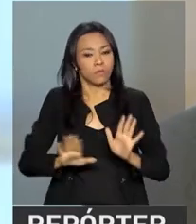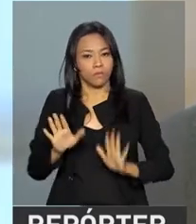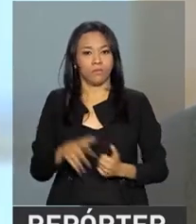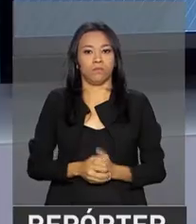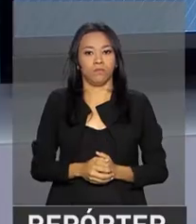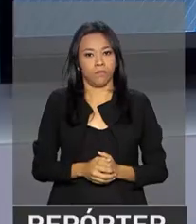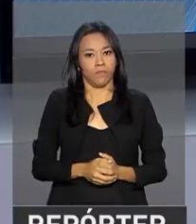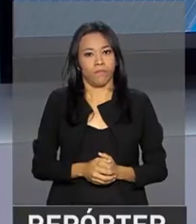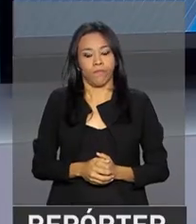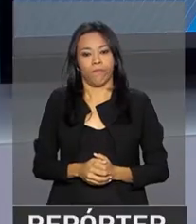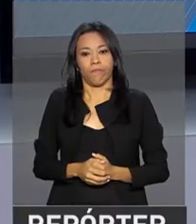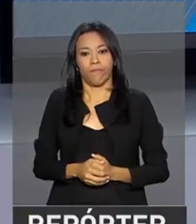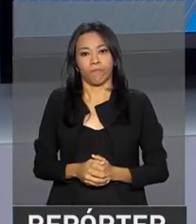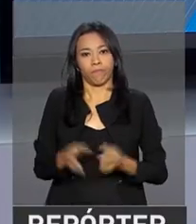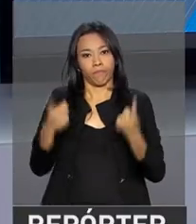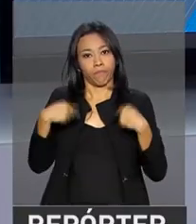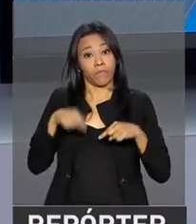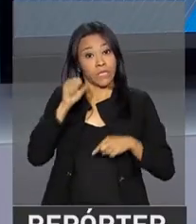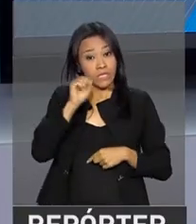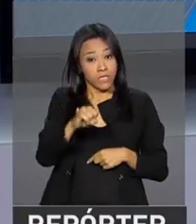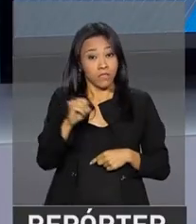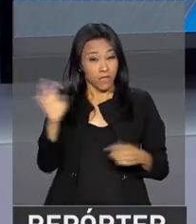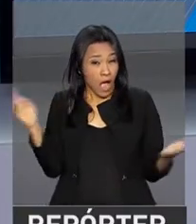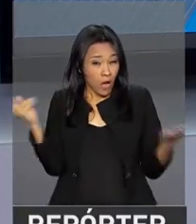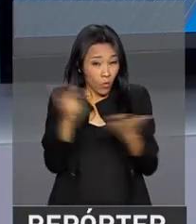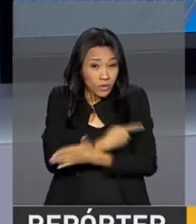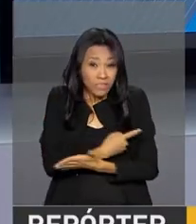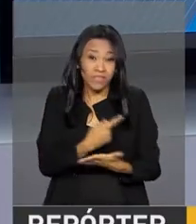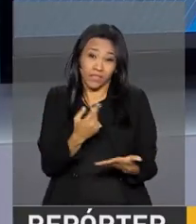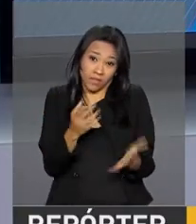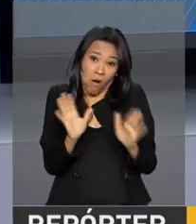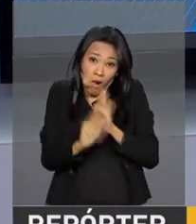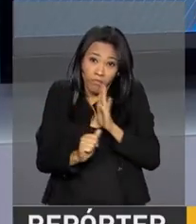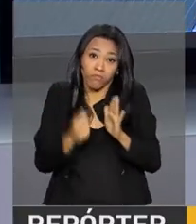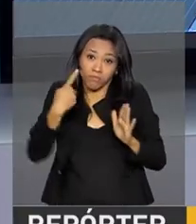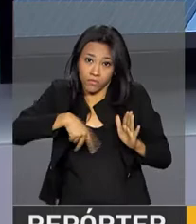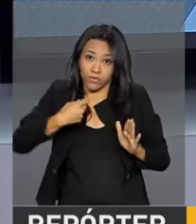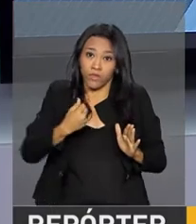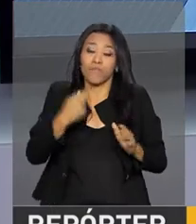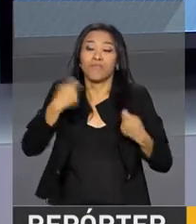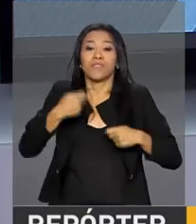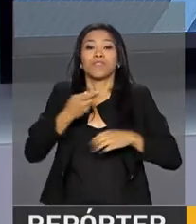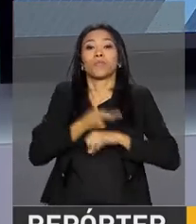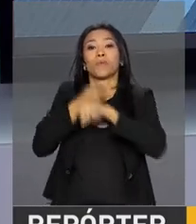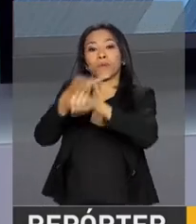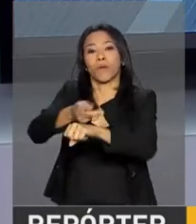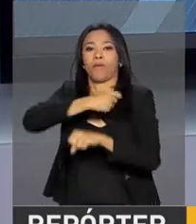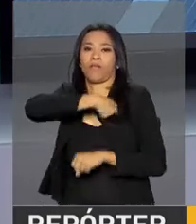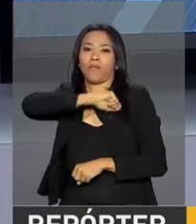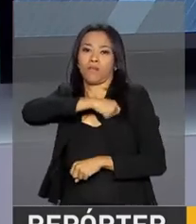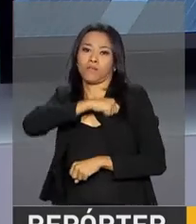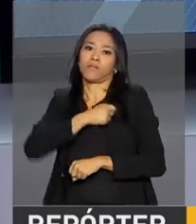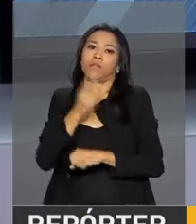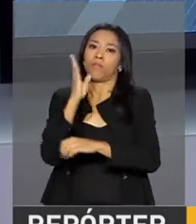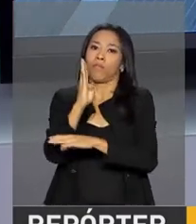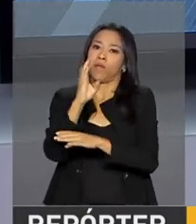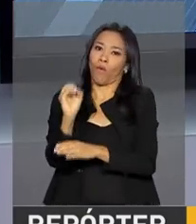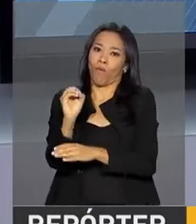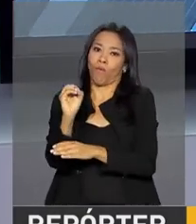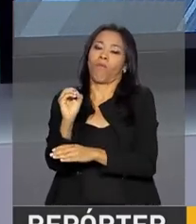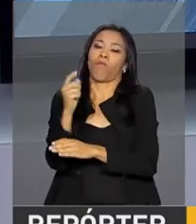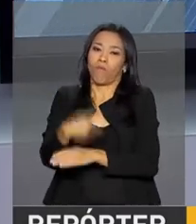pessoa caso o beneficiário seja vítima de um golpe deve registrar um boletim de ocorrência na delegacia e